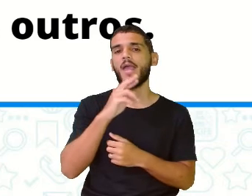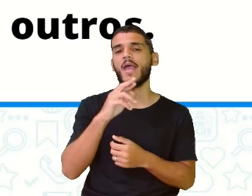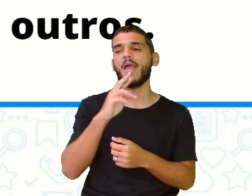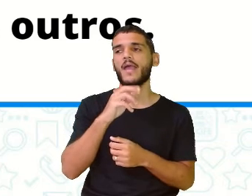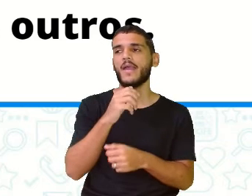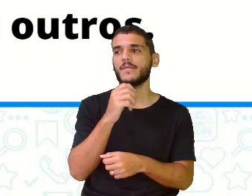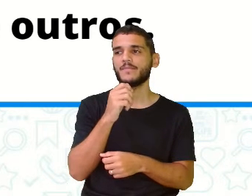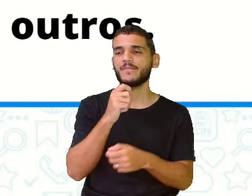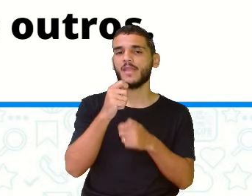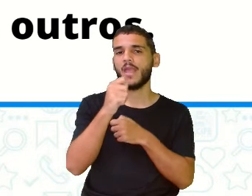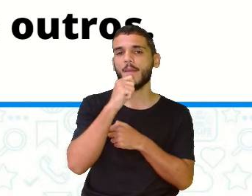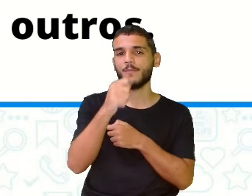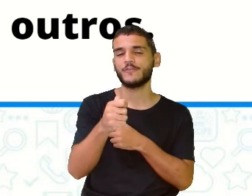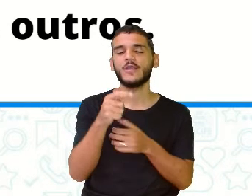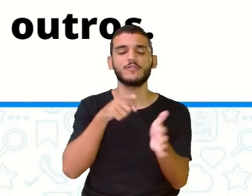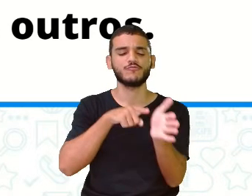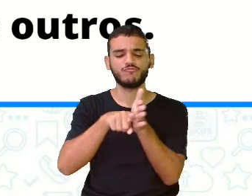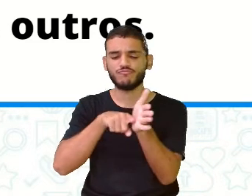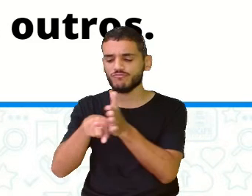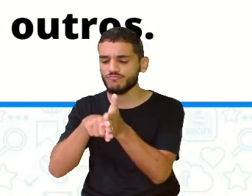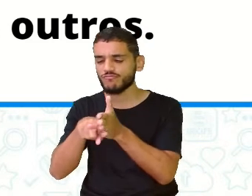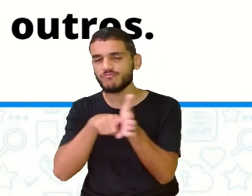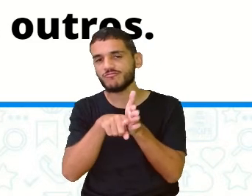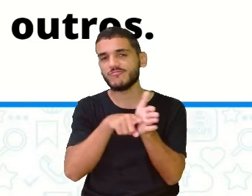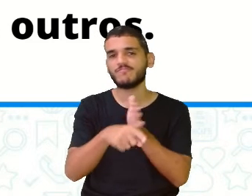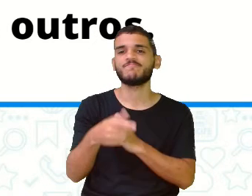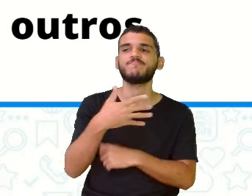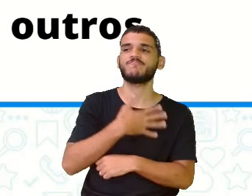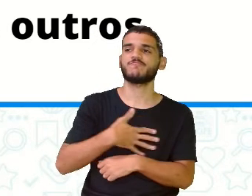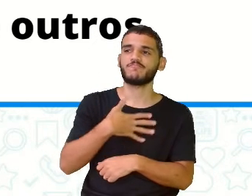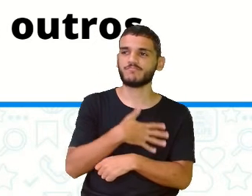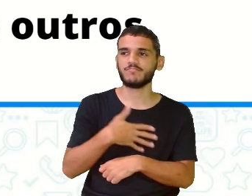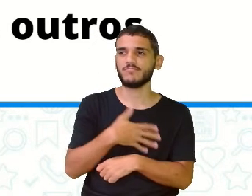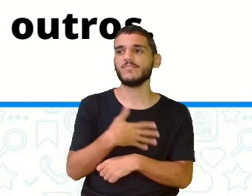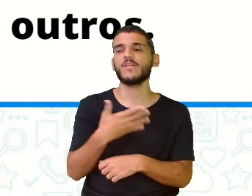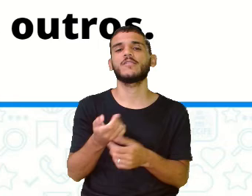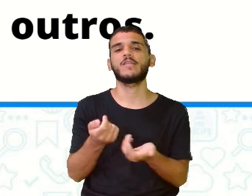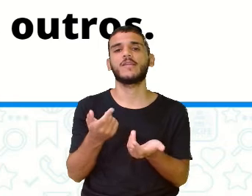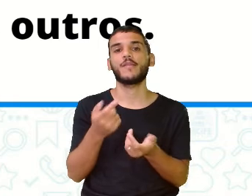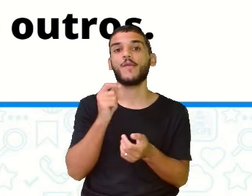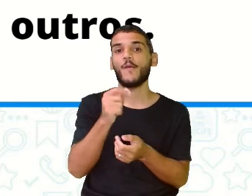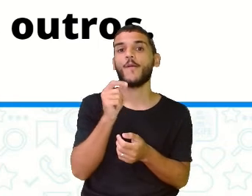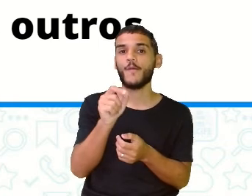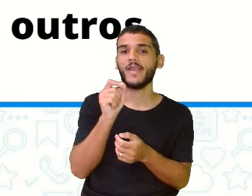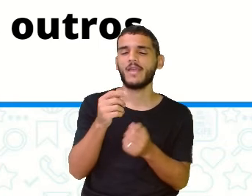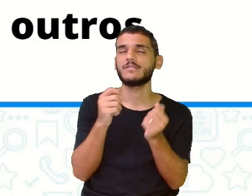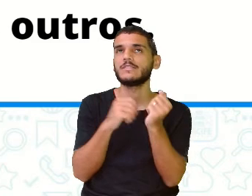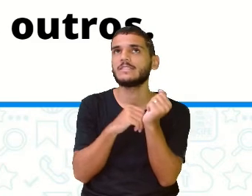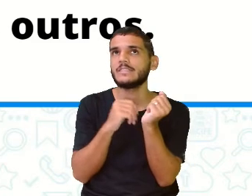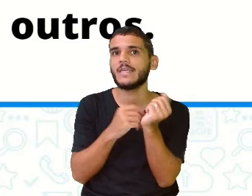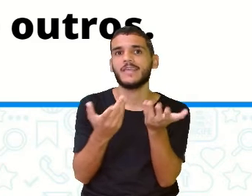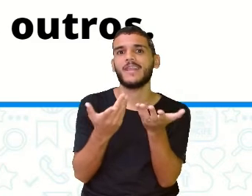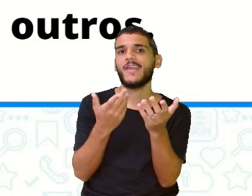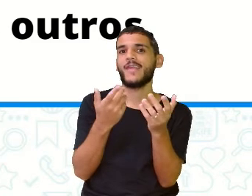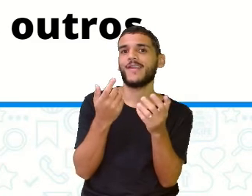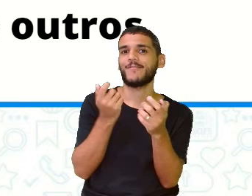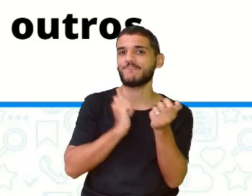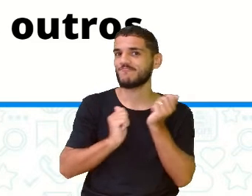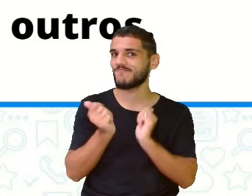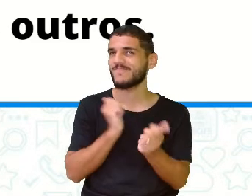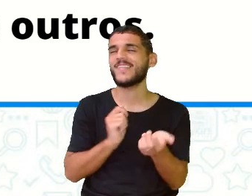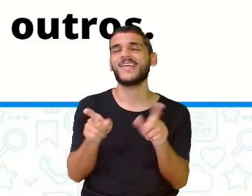reportagens investigativas. Olha, gente aí, né, que gosta de suspense. Mas e o que é uma reportagem?